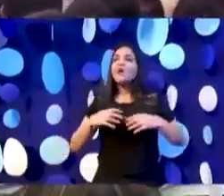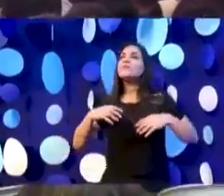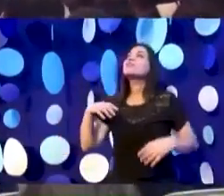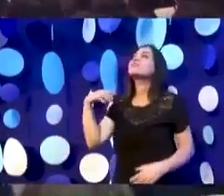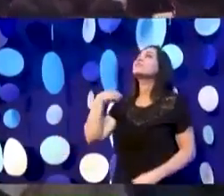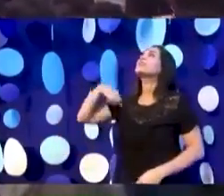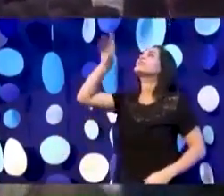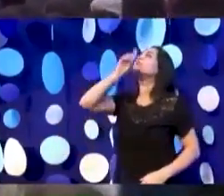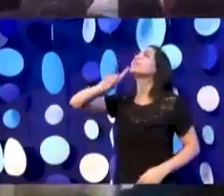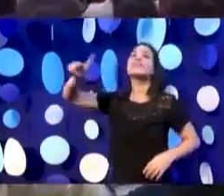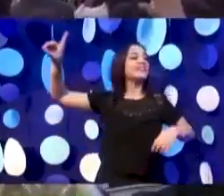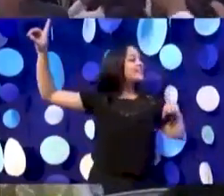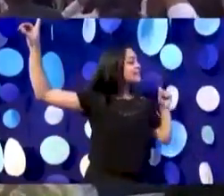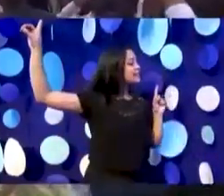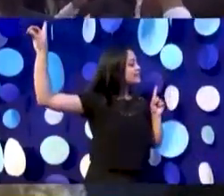Então